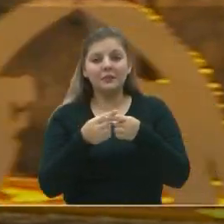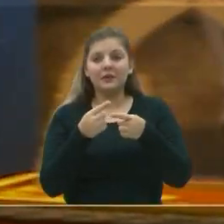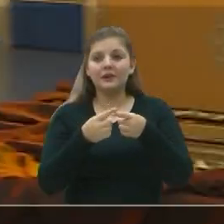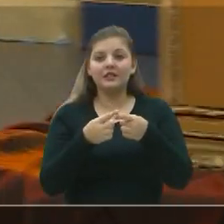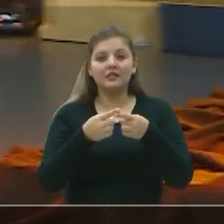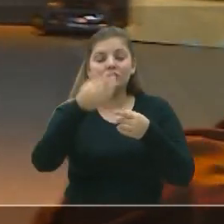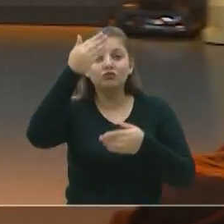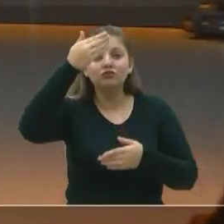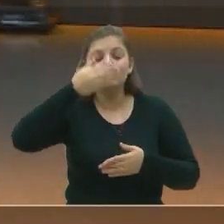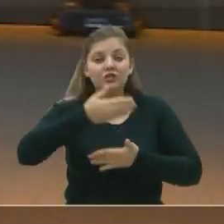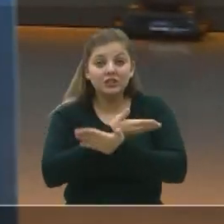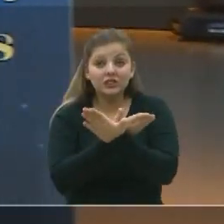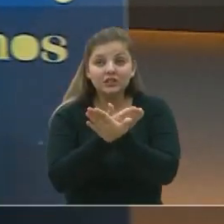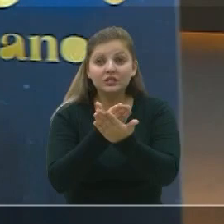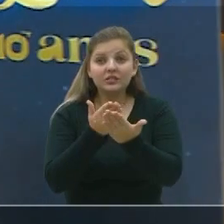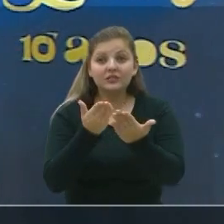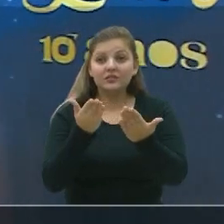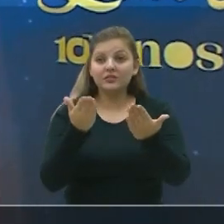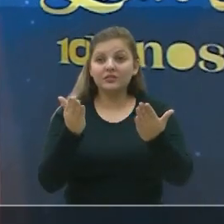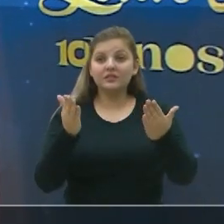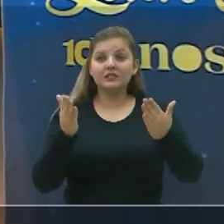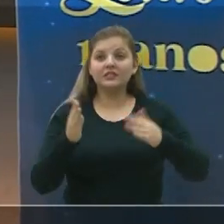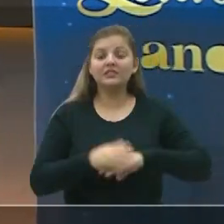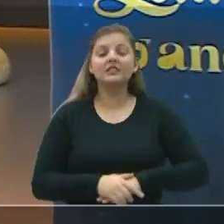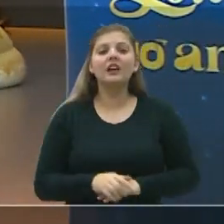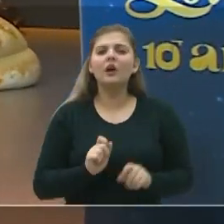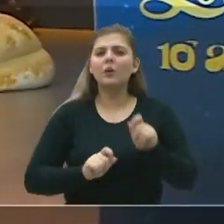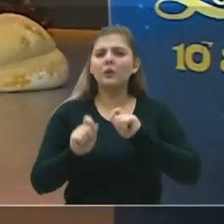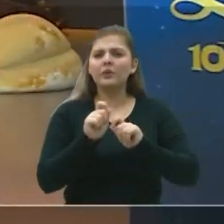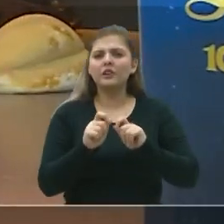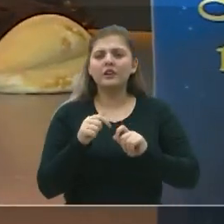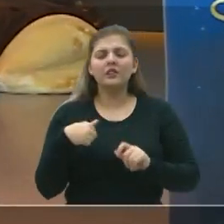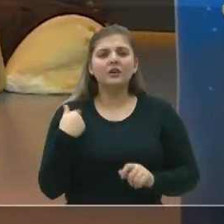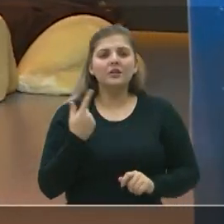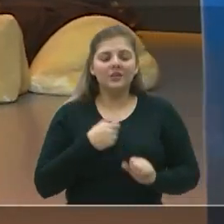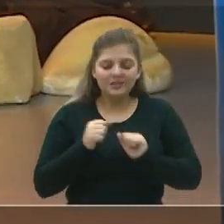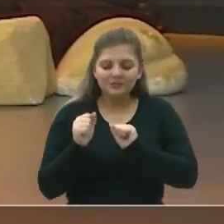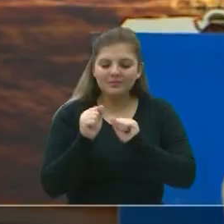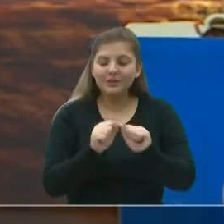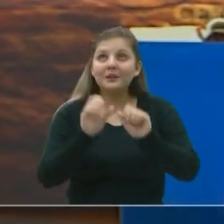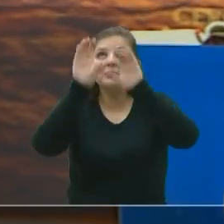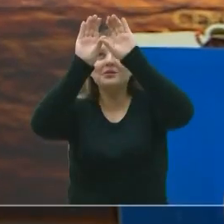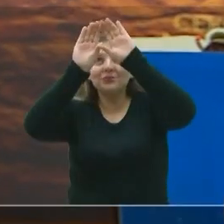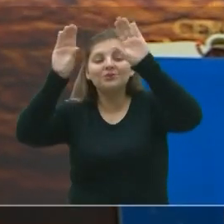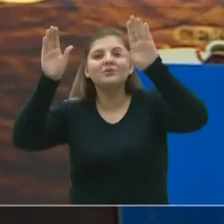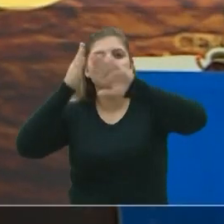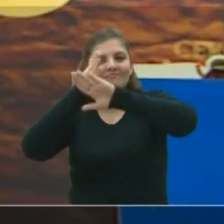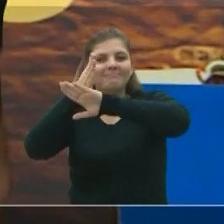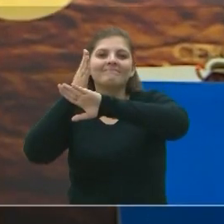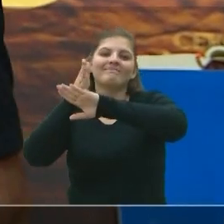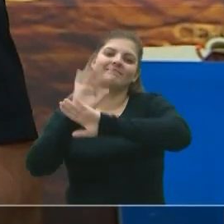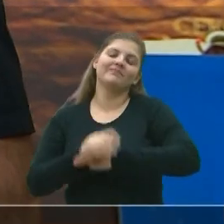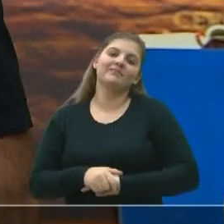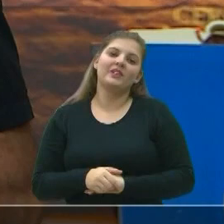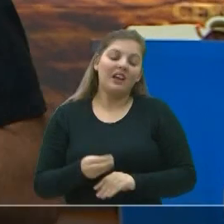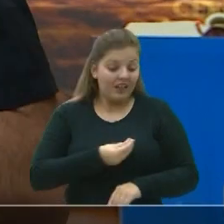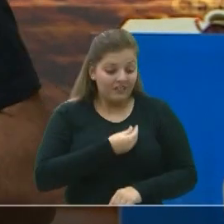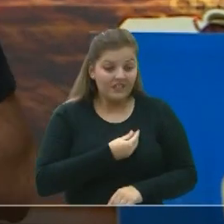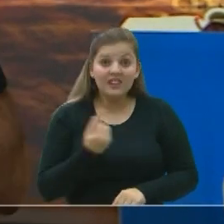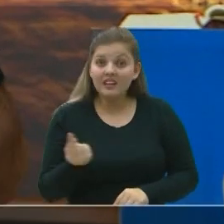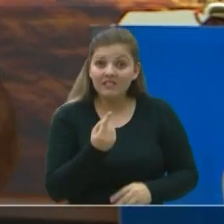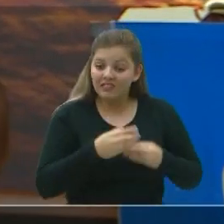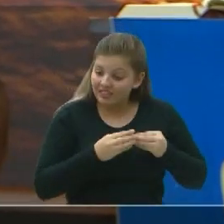você, Ele abre diante de nós a possibilidade de nós irmos para o céu, de nós ganharmos a vida